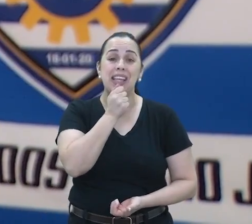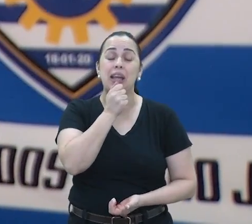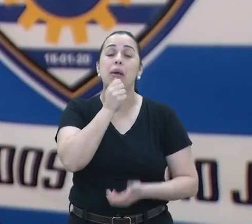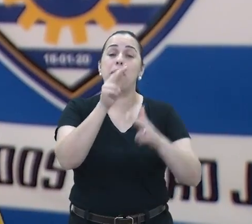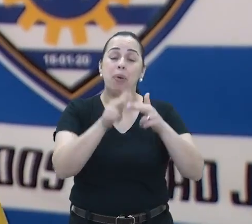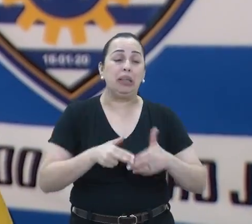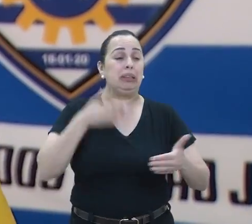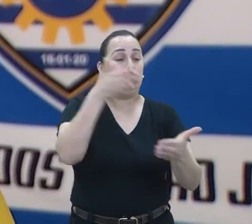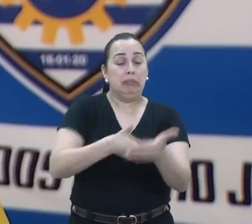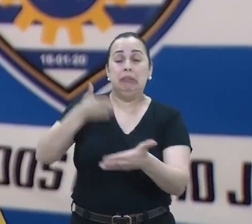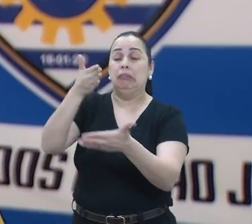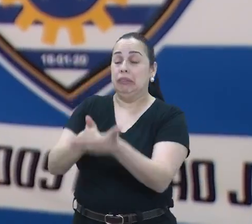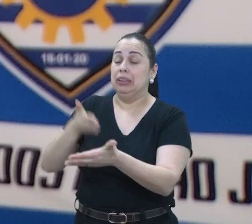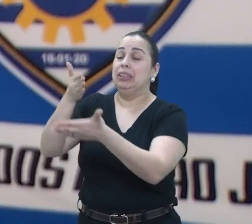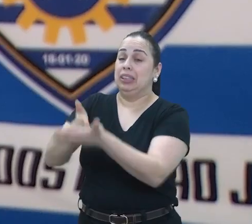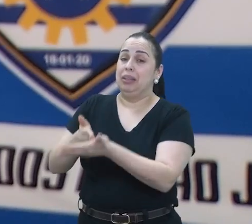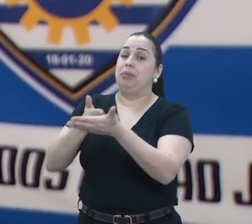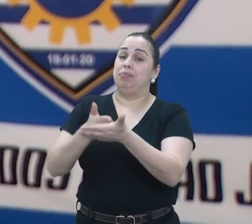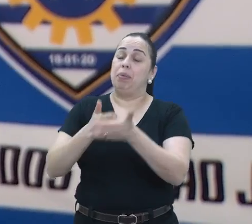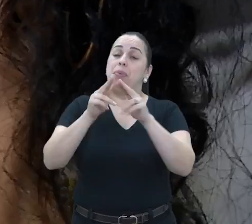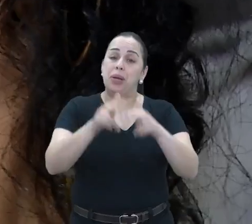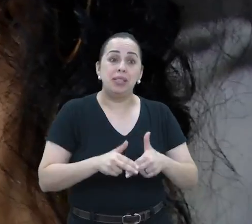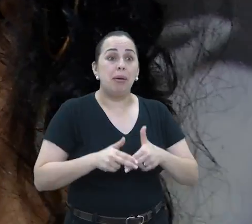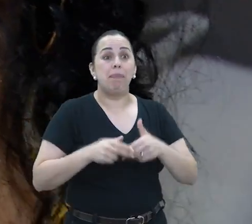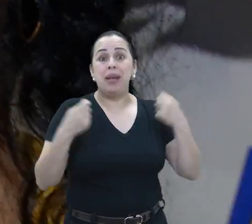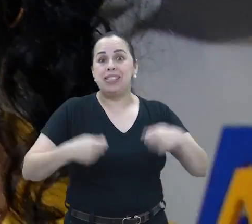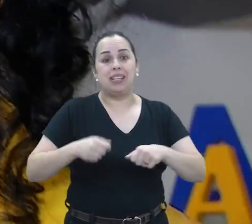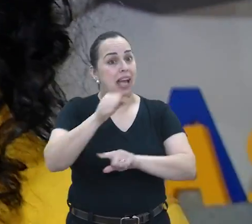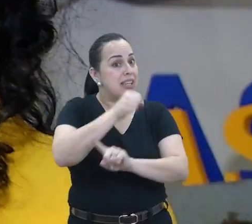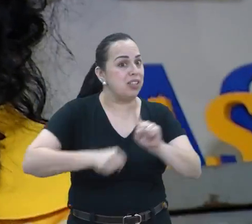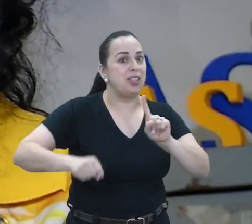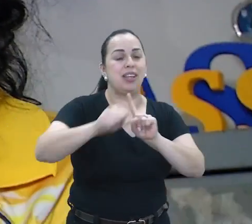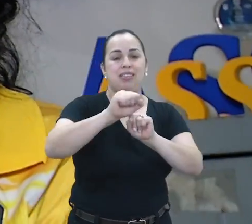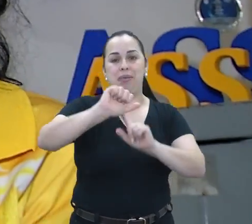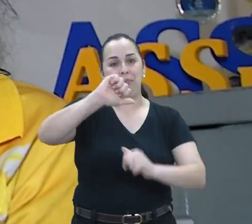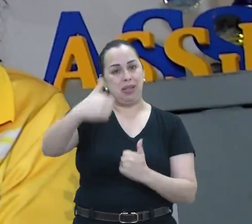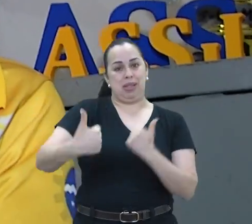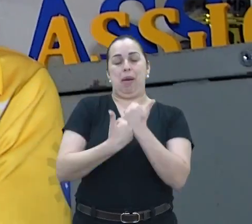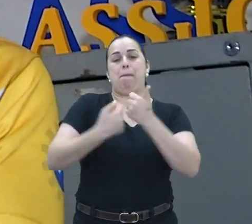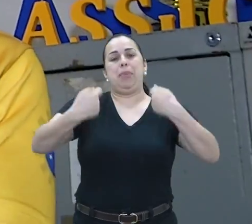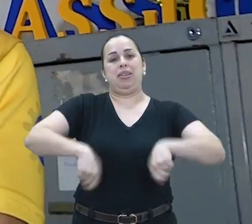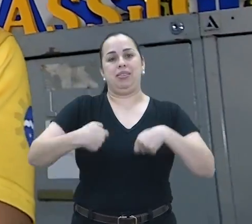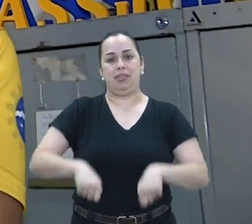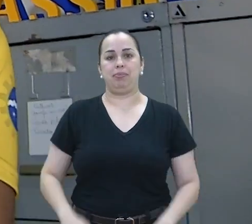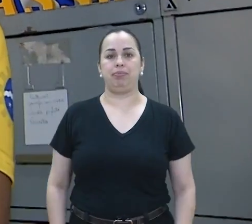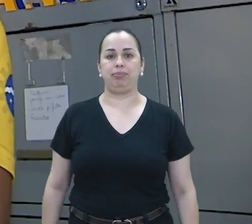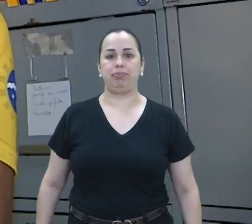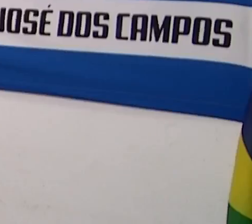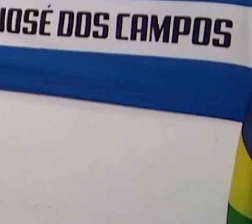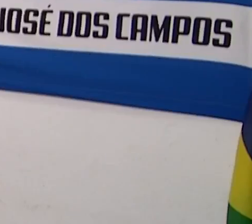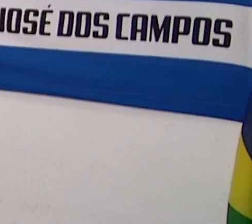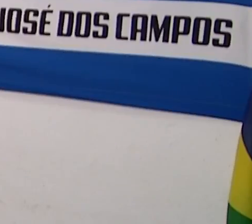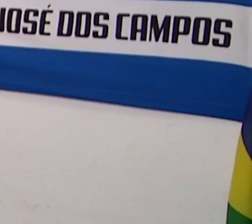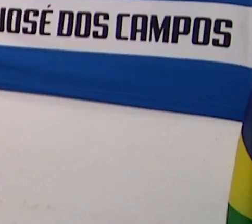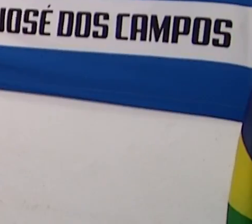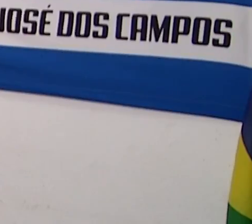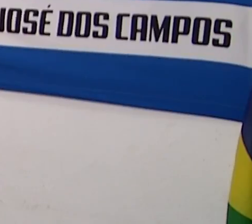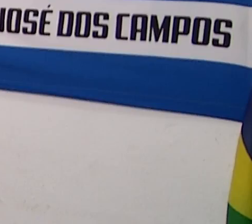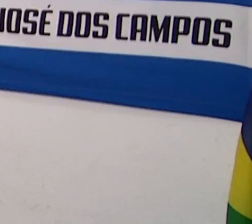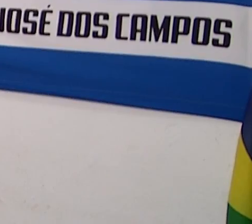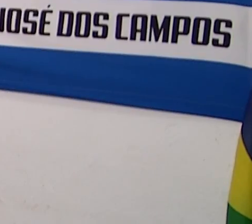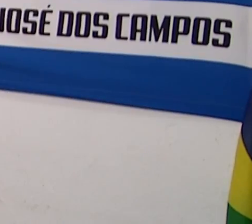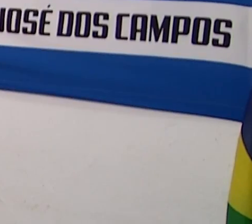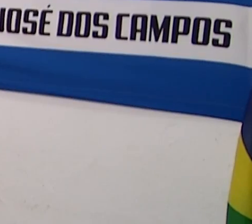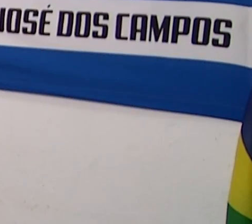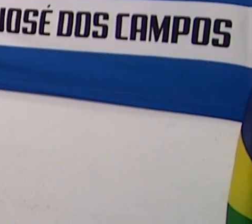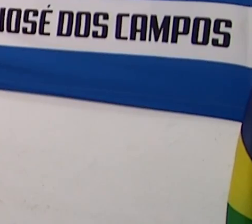e o preconceito são barreiras para a inclusão. Por isso, é preciso que toda a sociedade apoie a causa. Precisa ler um pouquinho sobre